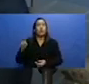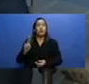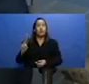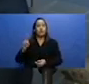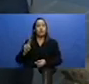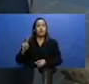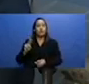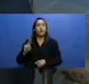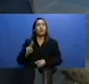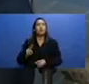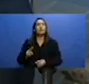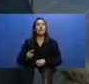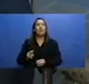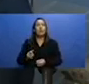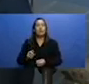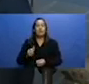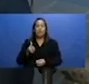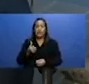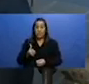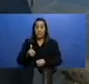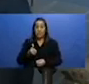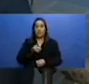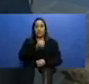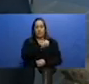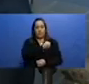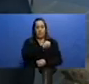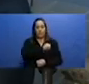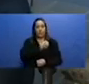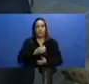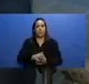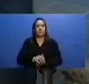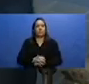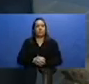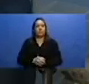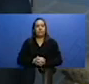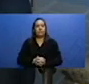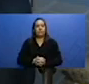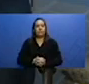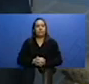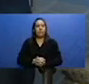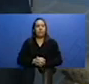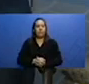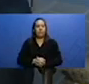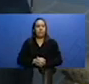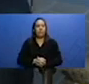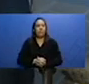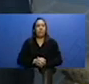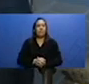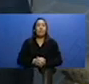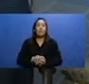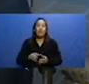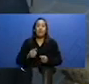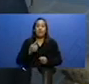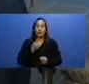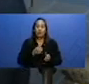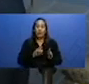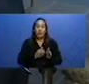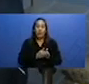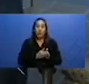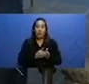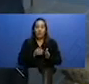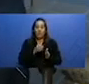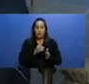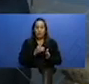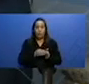nossos jogos é o dado de 6 faces. Então, se ele tem 6 faces, ele vai do 1 até o 6.